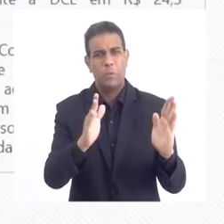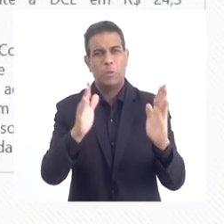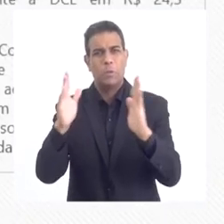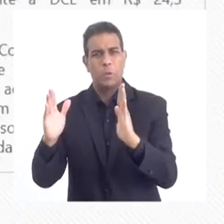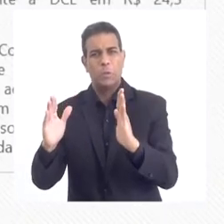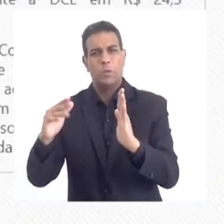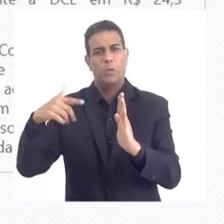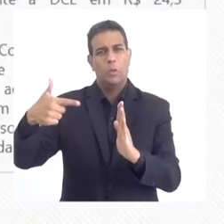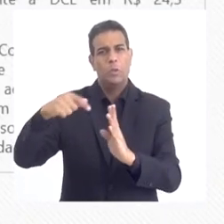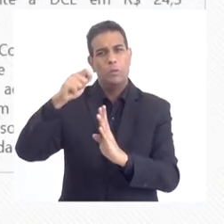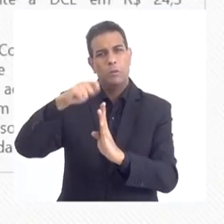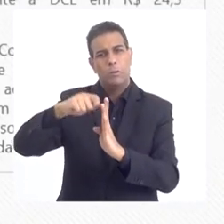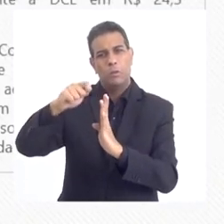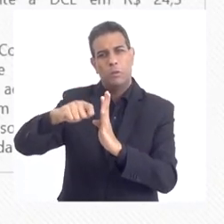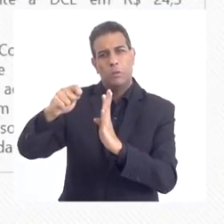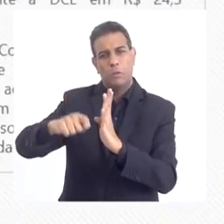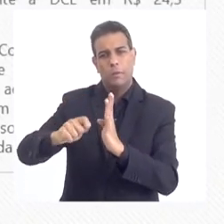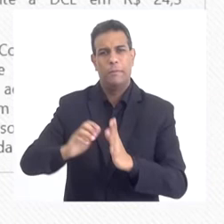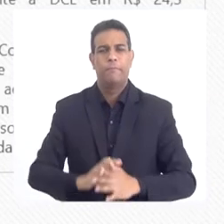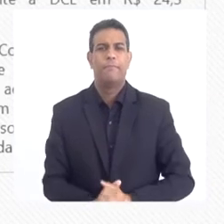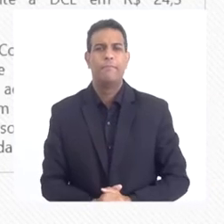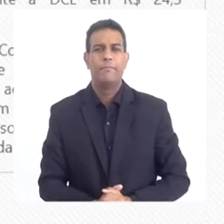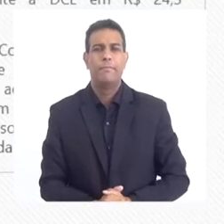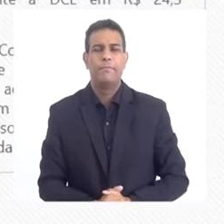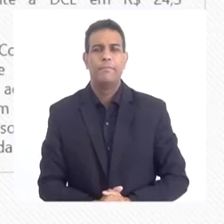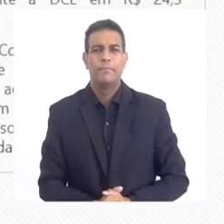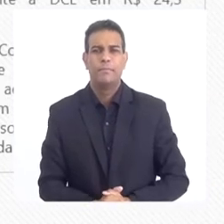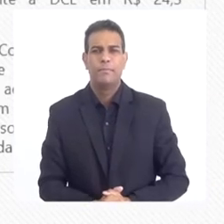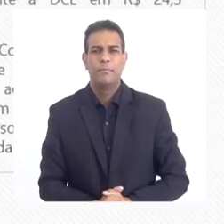do montante total. E aí tem